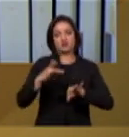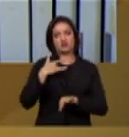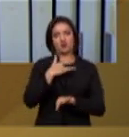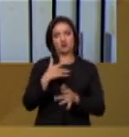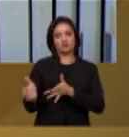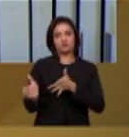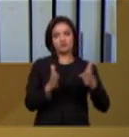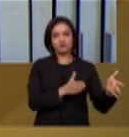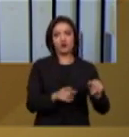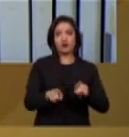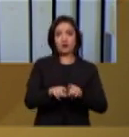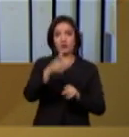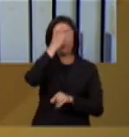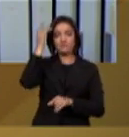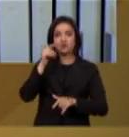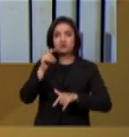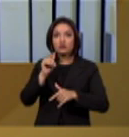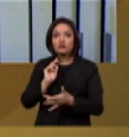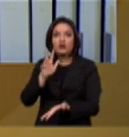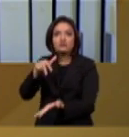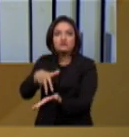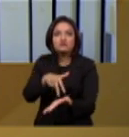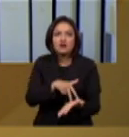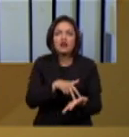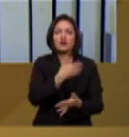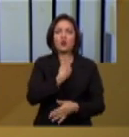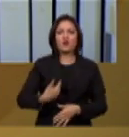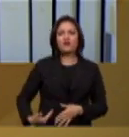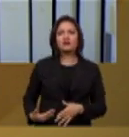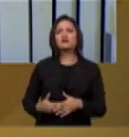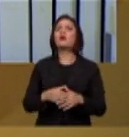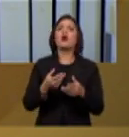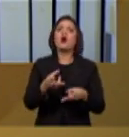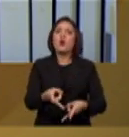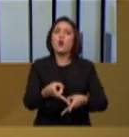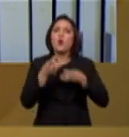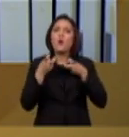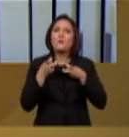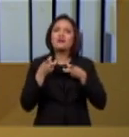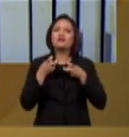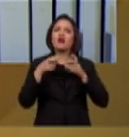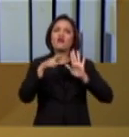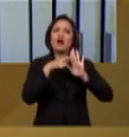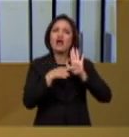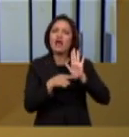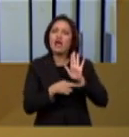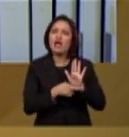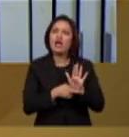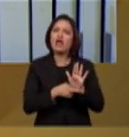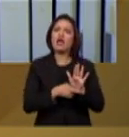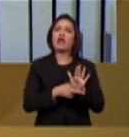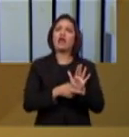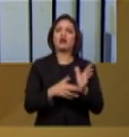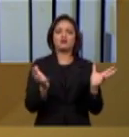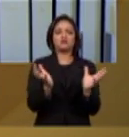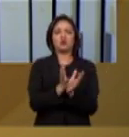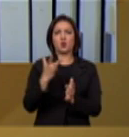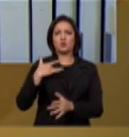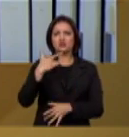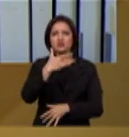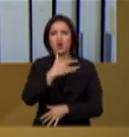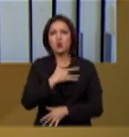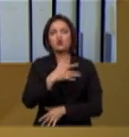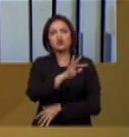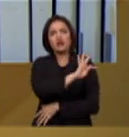agentes públicos na pandemia devem observar critérios técnicos e científicos de entidades médicas e sanitárias, sob pena de configurar